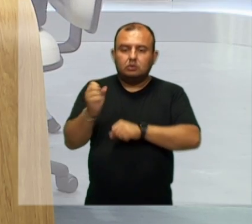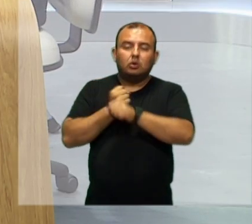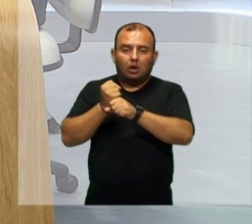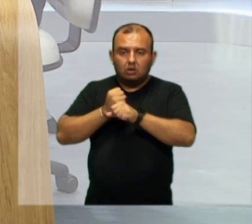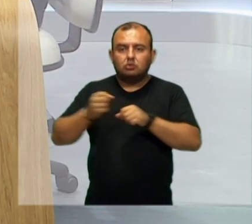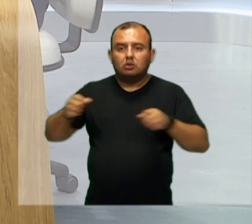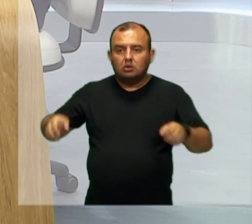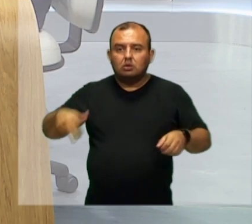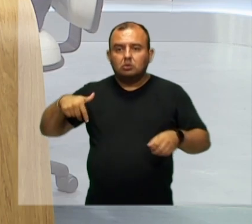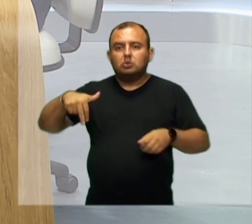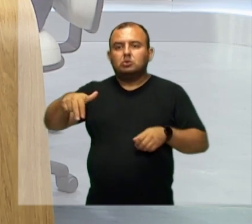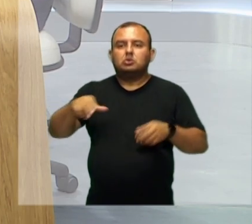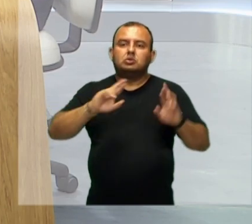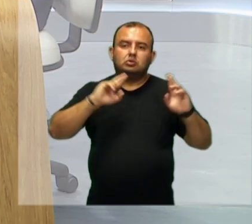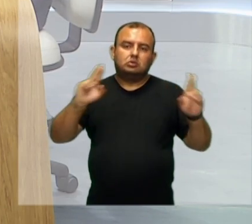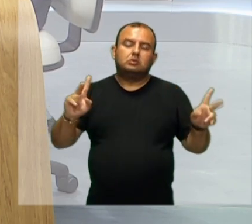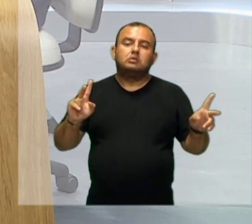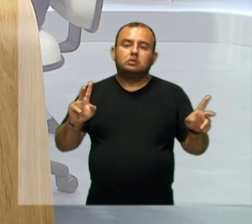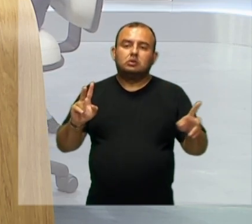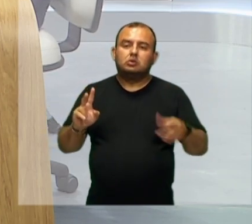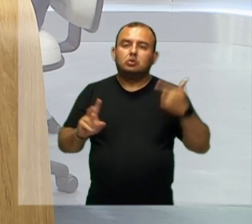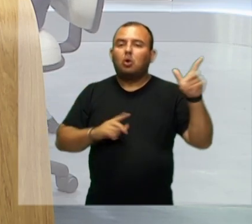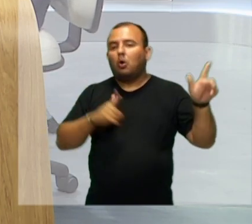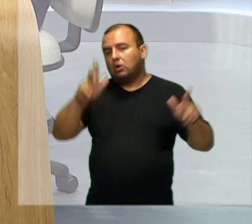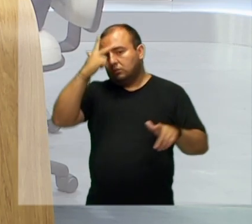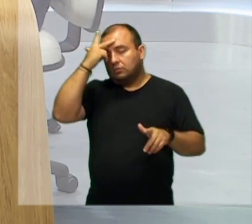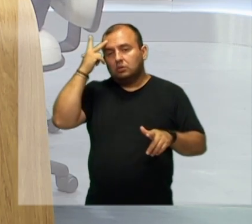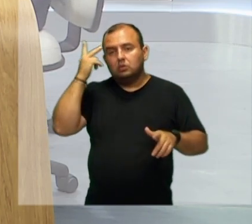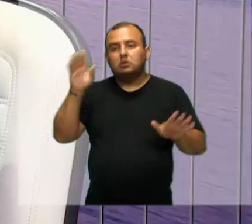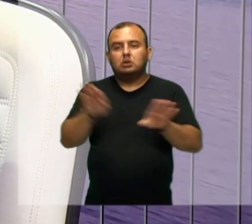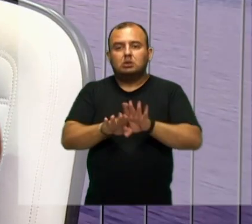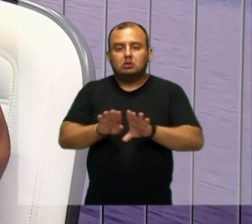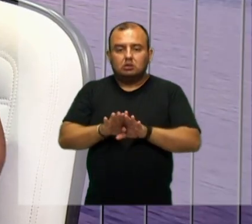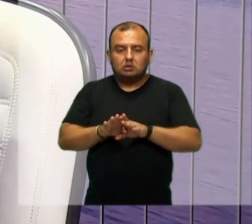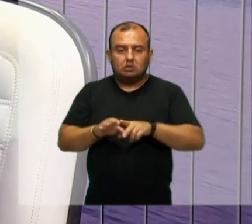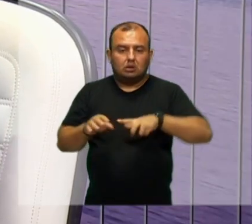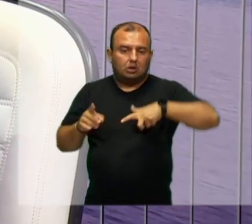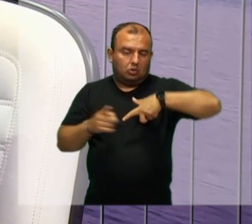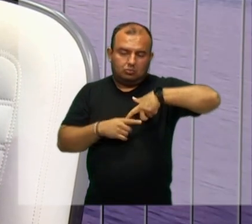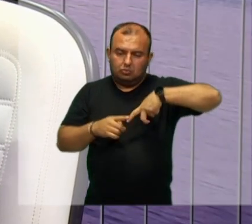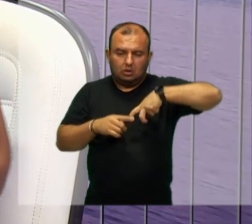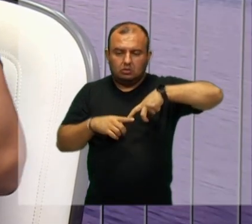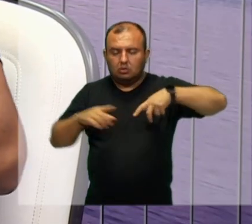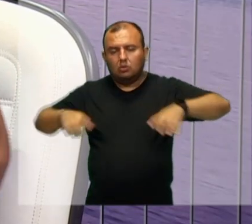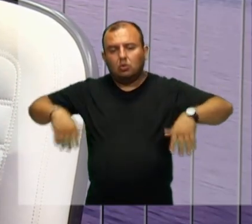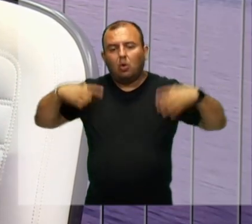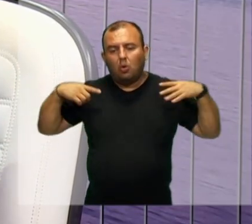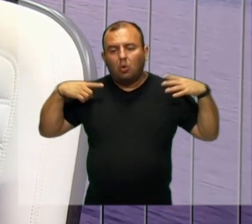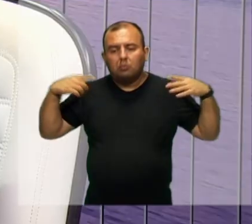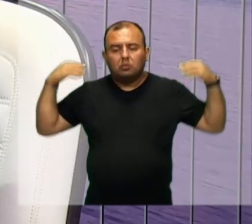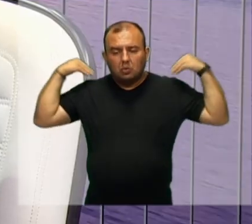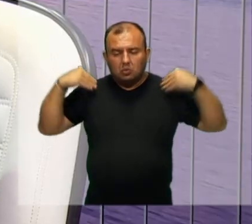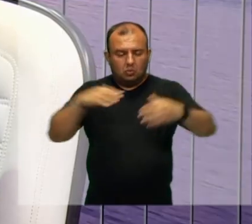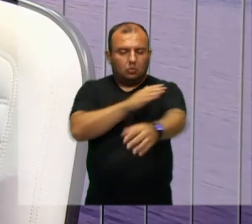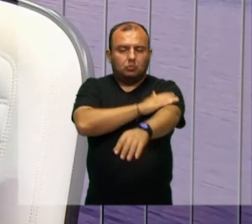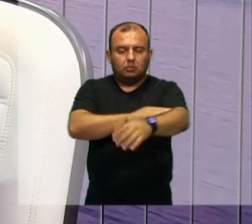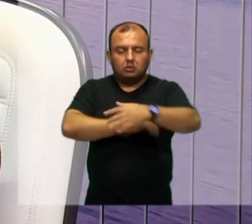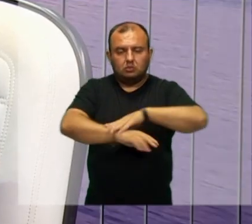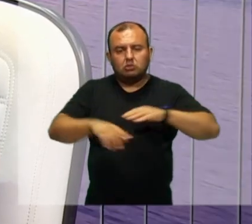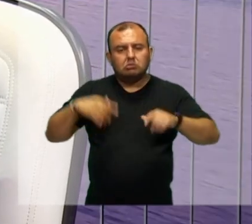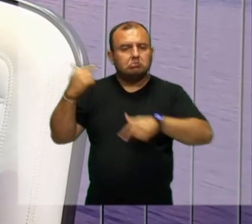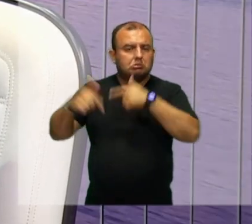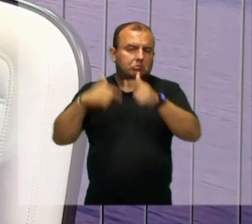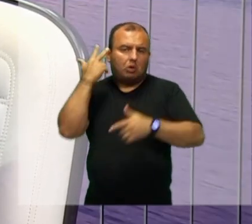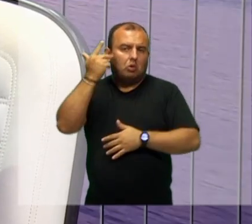anos. Diferentemente de outras pessoas, das pessoas que não são amputadas, que usam os braços para o laboro